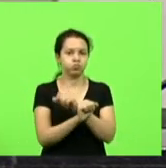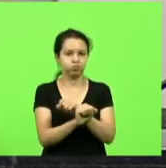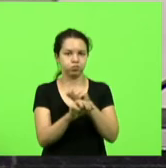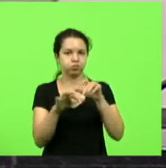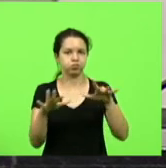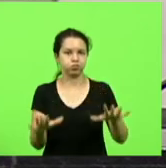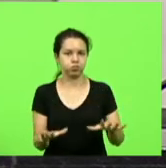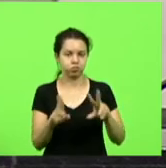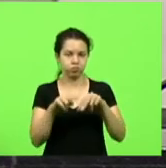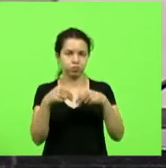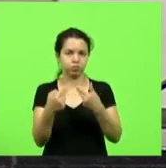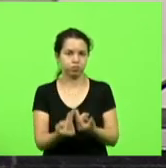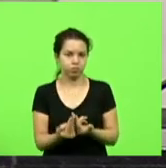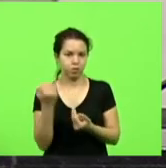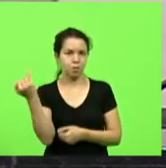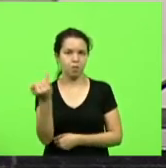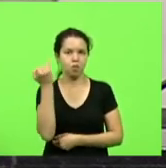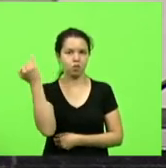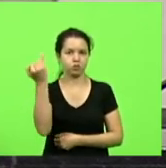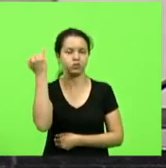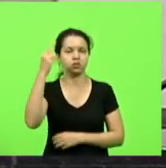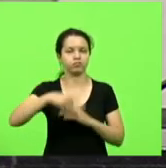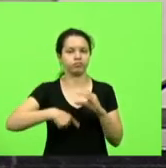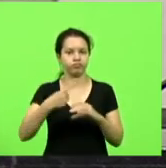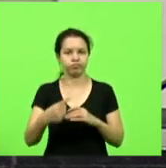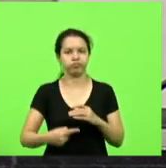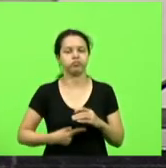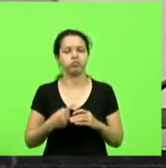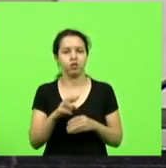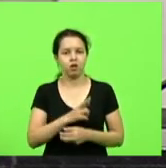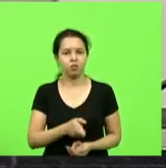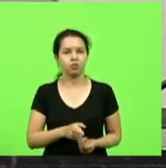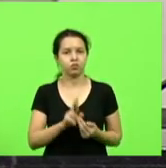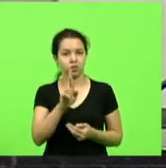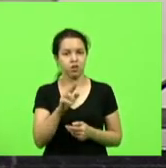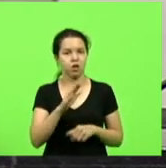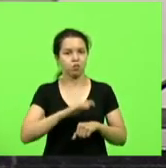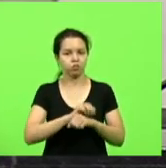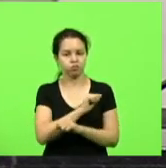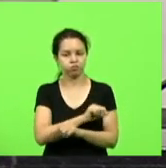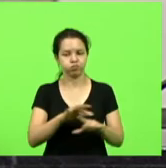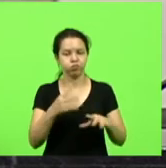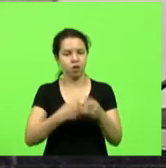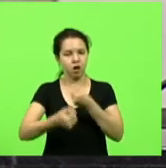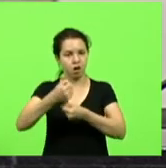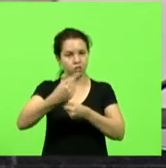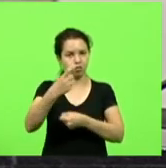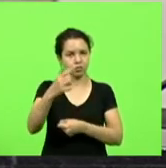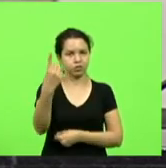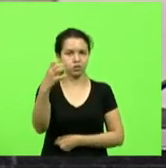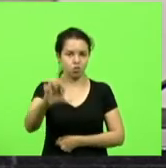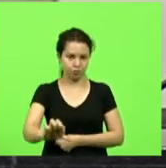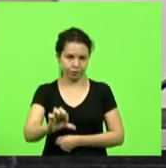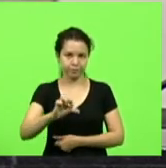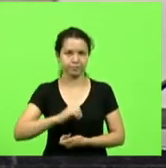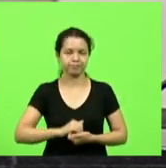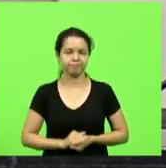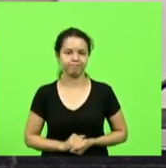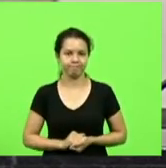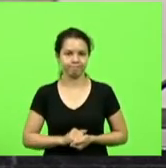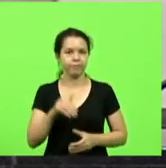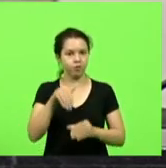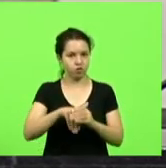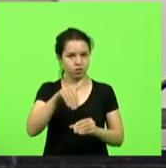de importância internacional decorrente do coronavírus responsável pelo surto de 2019. Em votação, deputados que